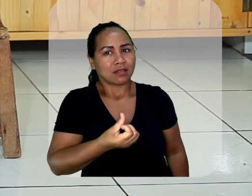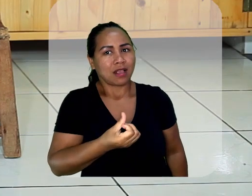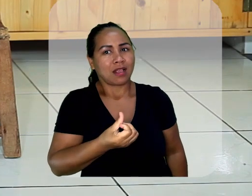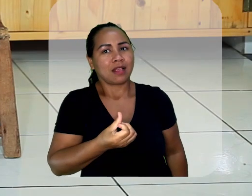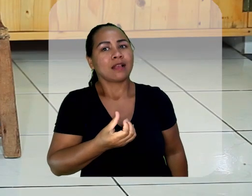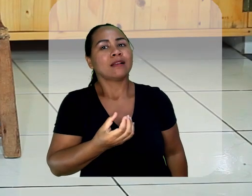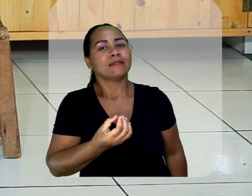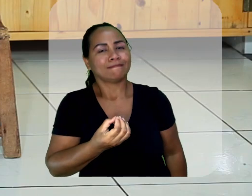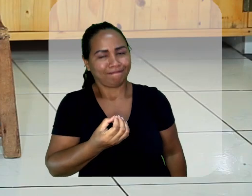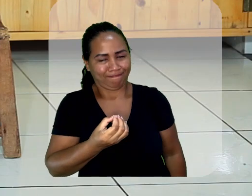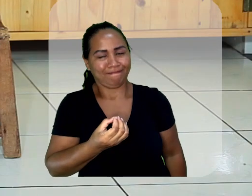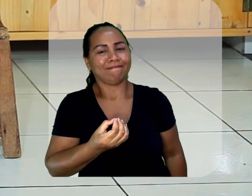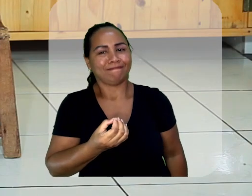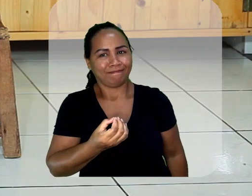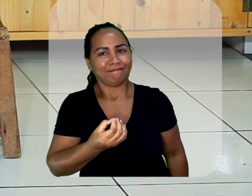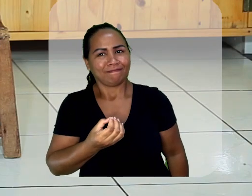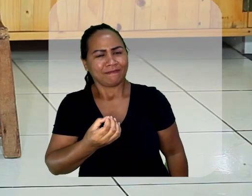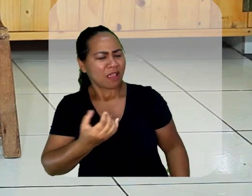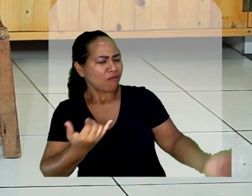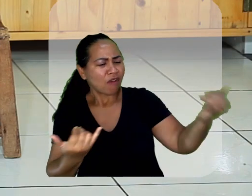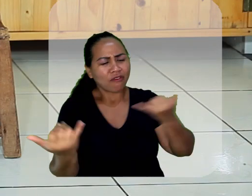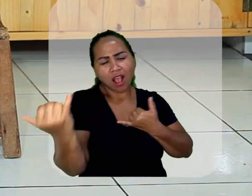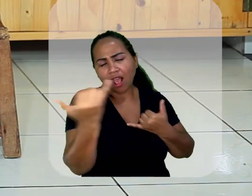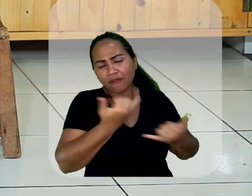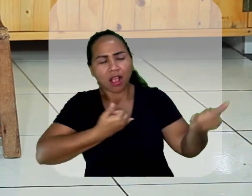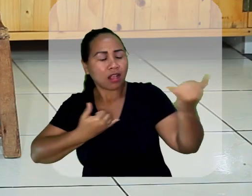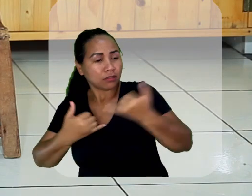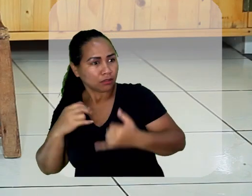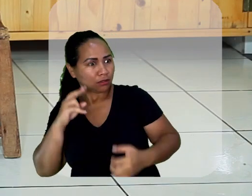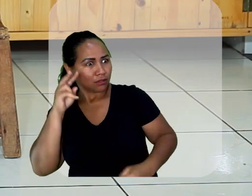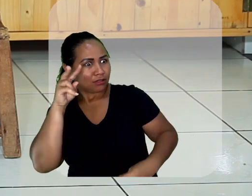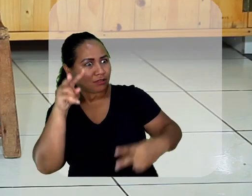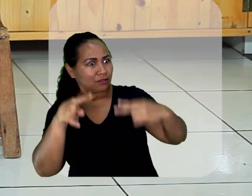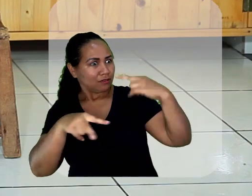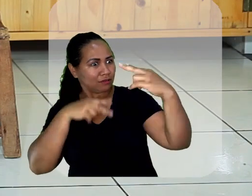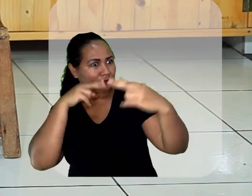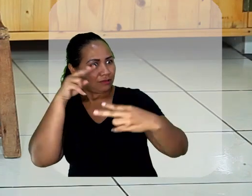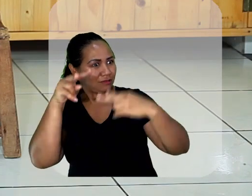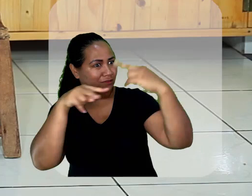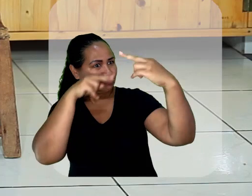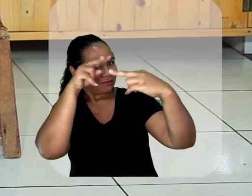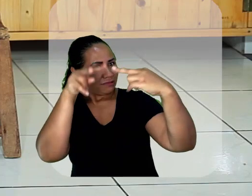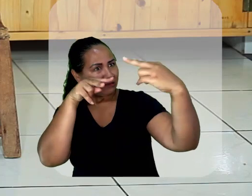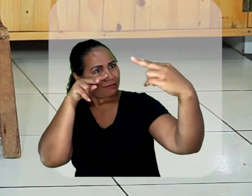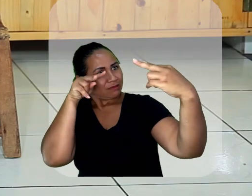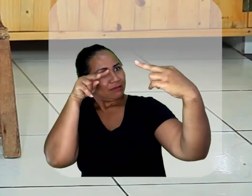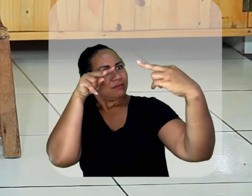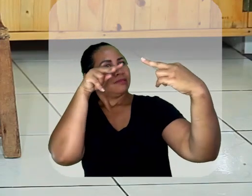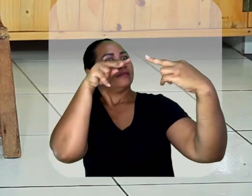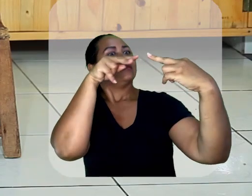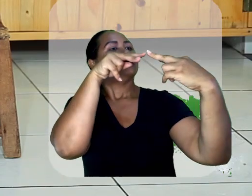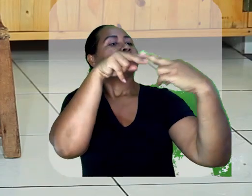Me trazendo notícias das sementes do desejo em estado de dormência e me ensinando que são despertas